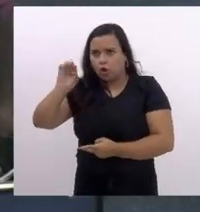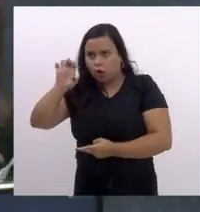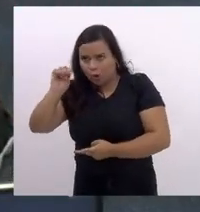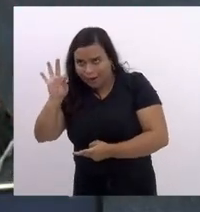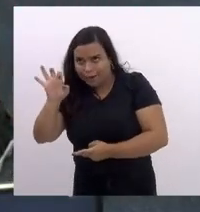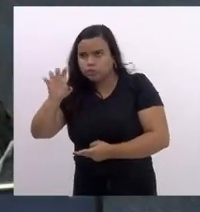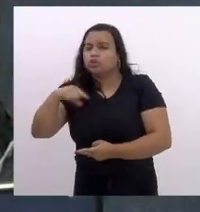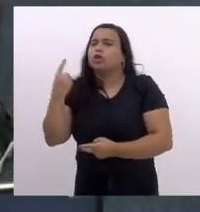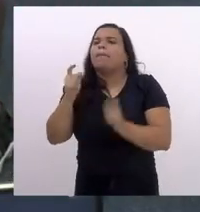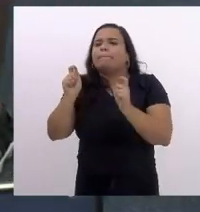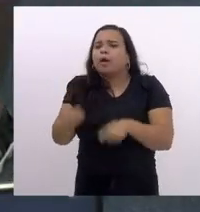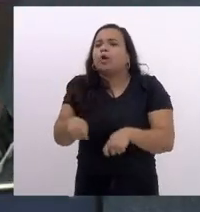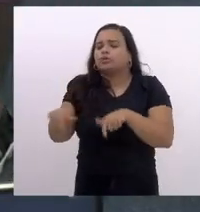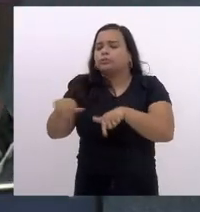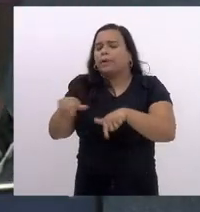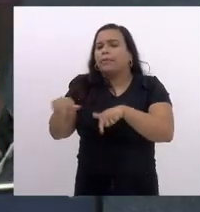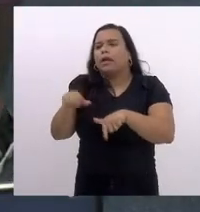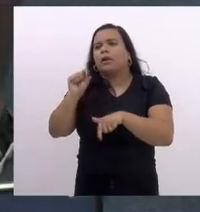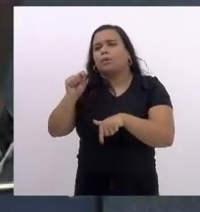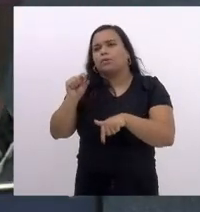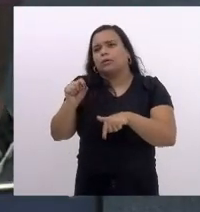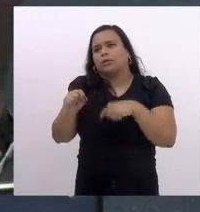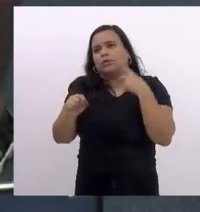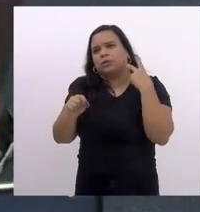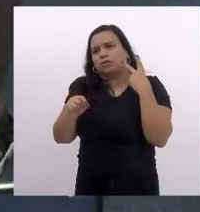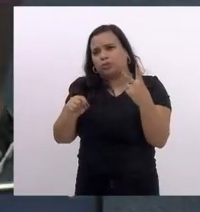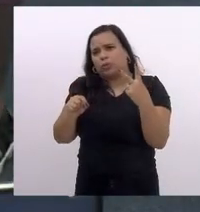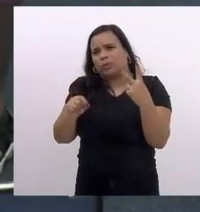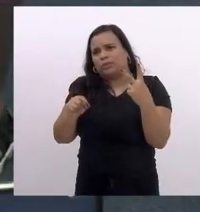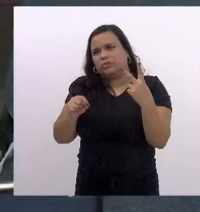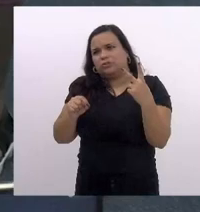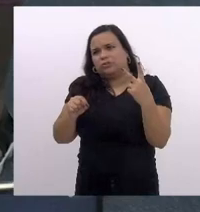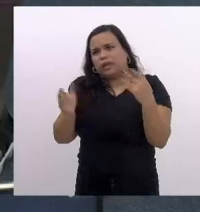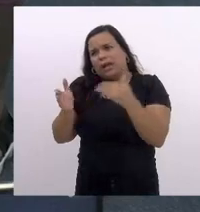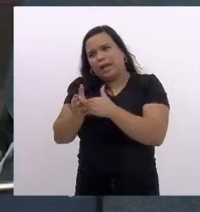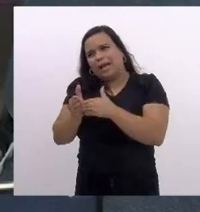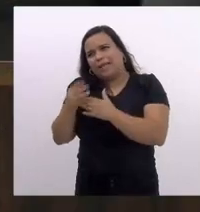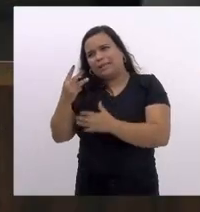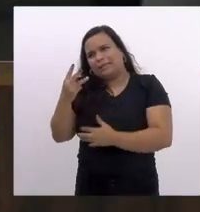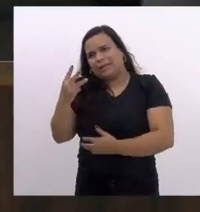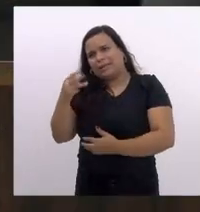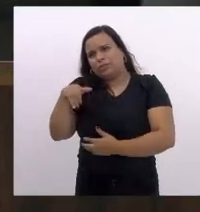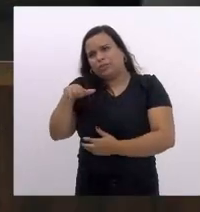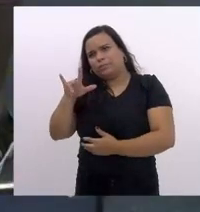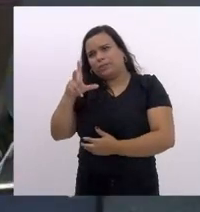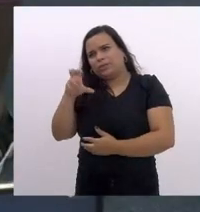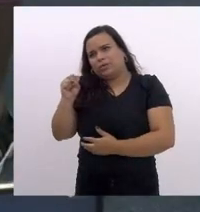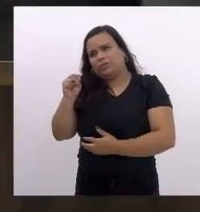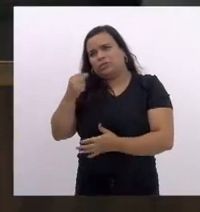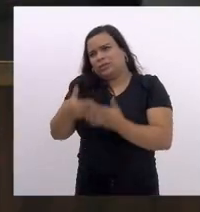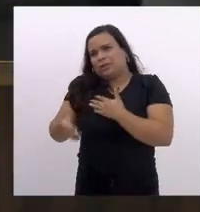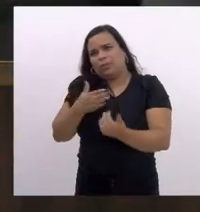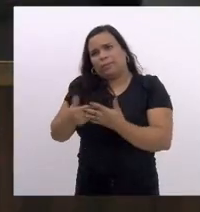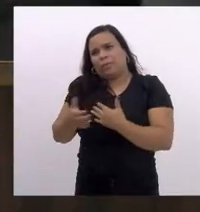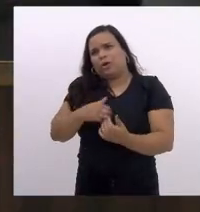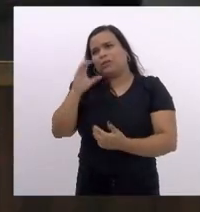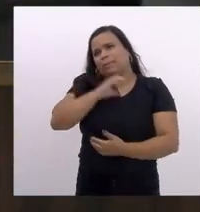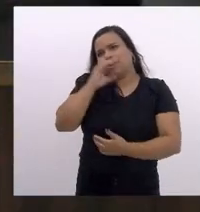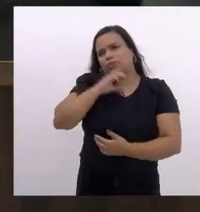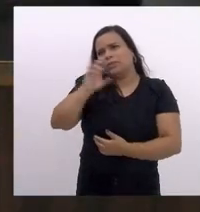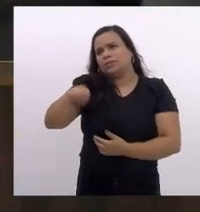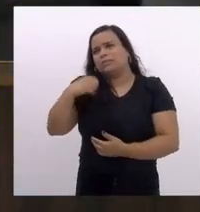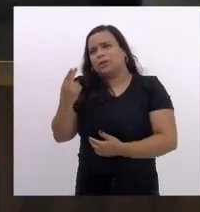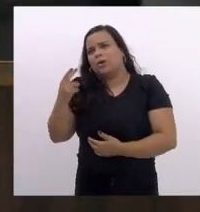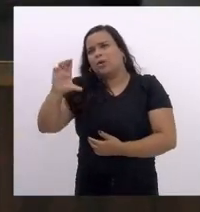né, de 2 a 3 milhões... 2.500 que eu vou propor. Para todo mundo, independentemente de emergência ou calamidade? Porque tem um